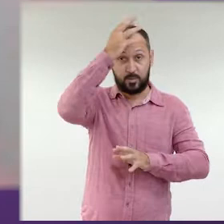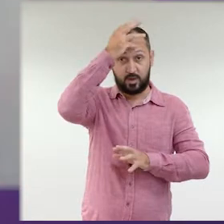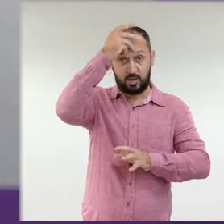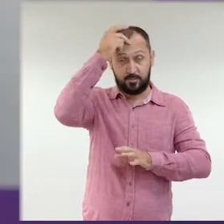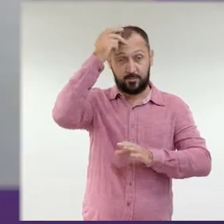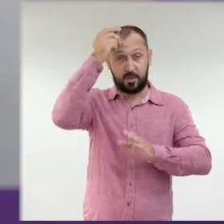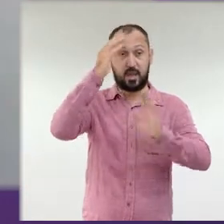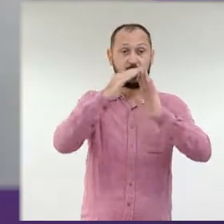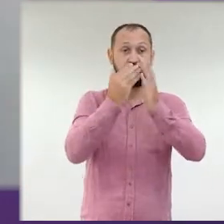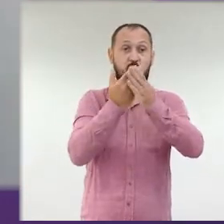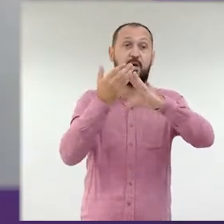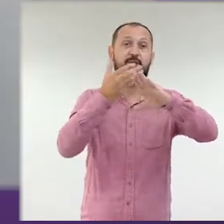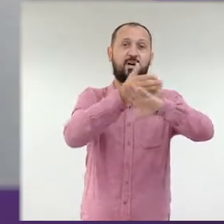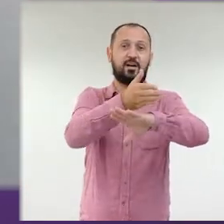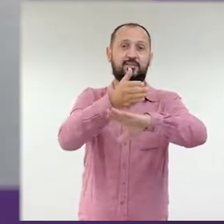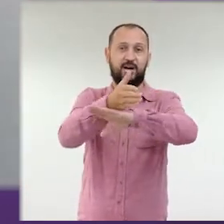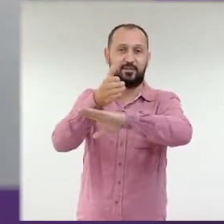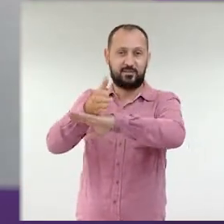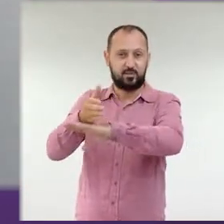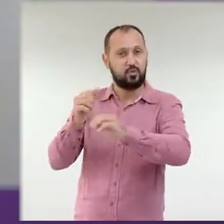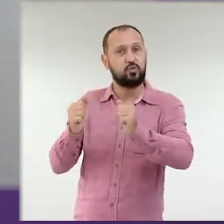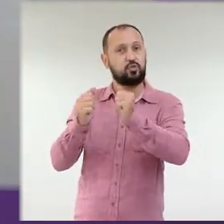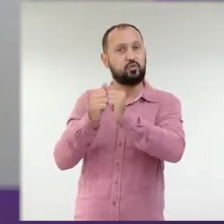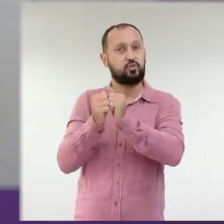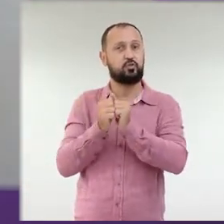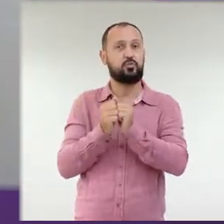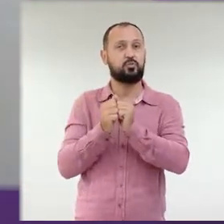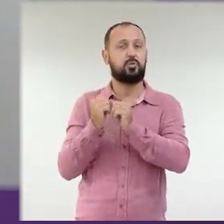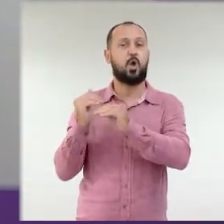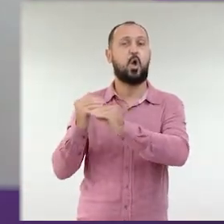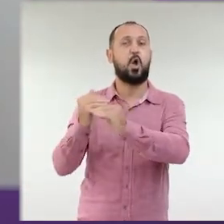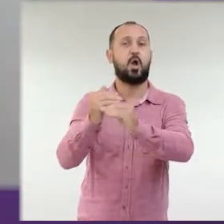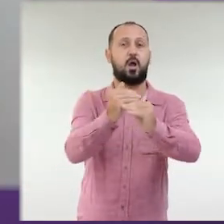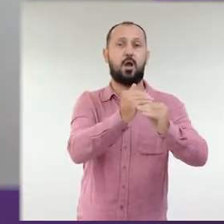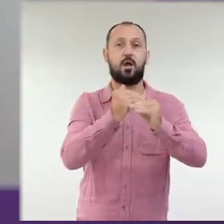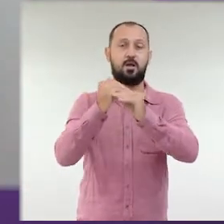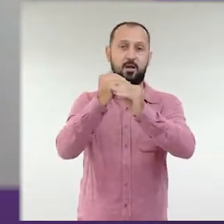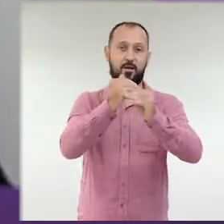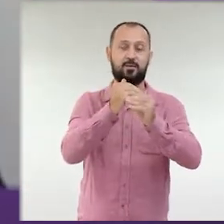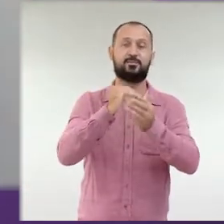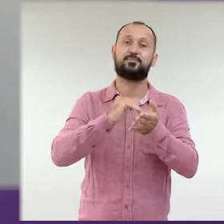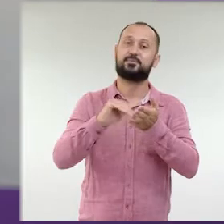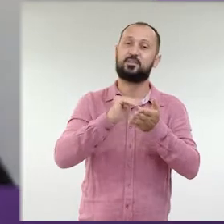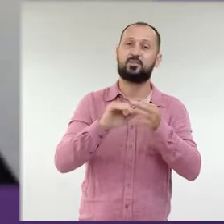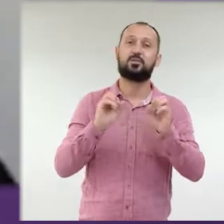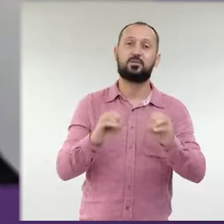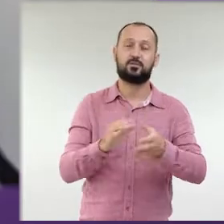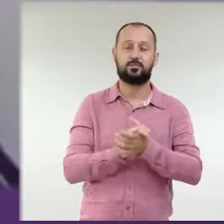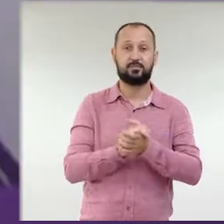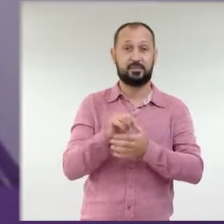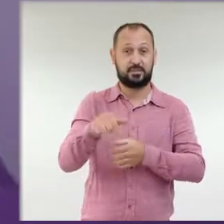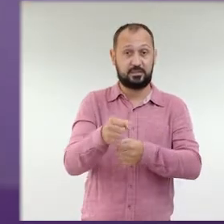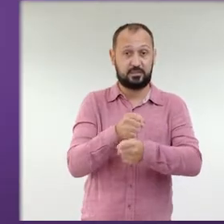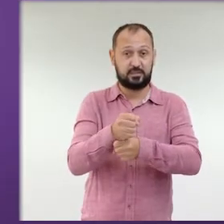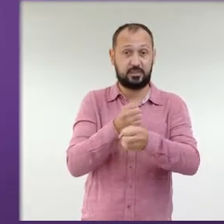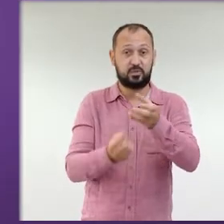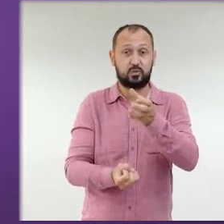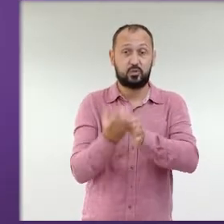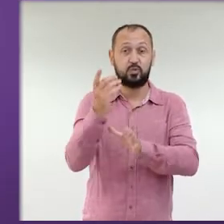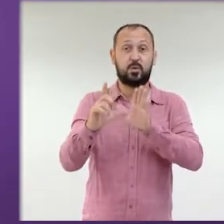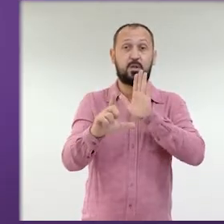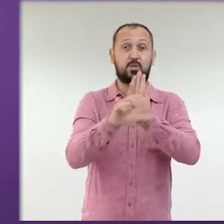conjunto, integrado com a Secretaria de Estado de Educação. E nesse ano, mais uma legislação